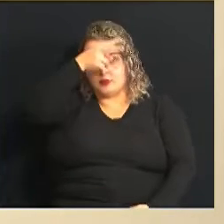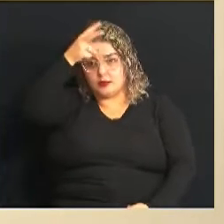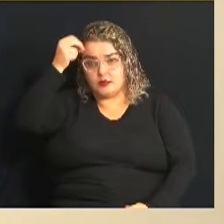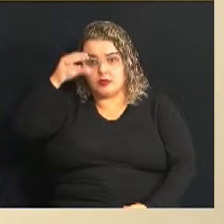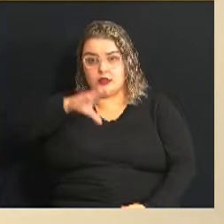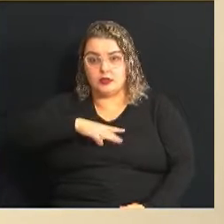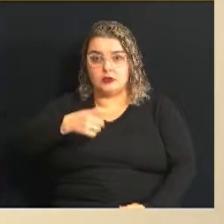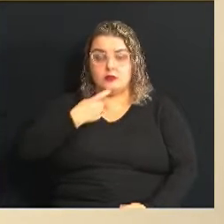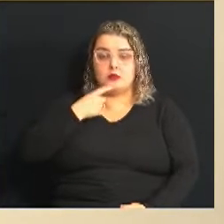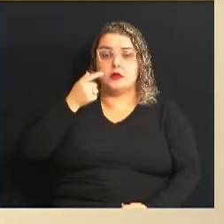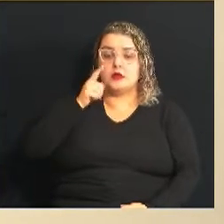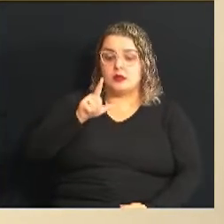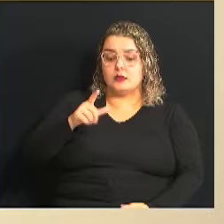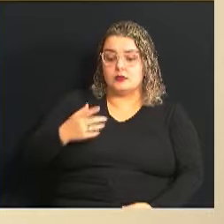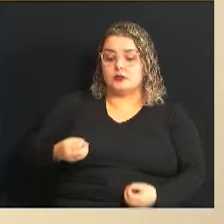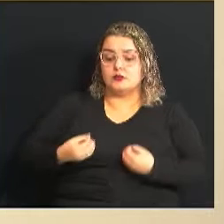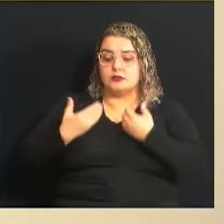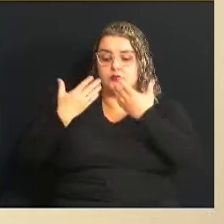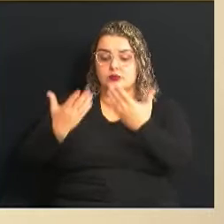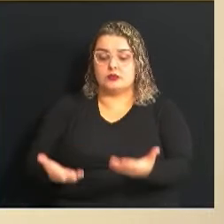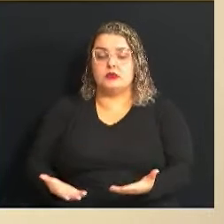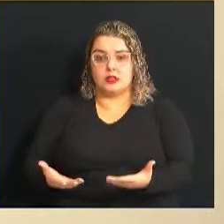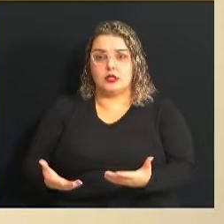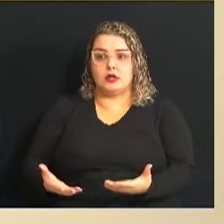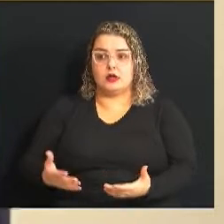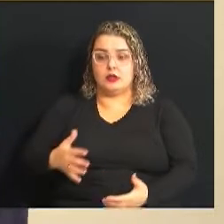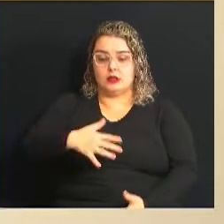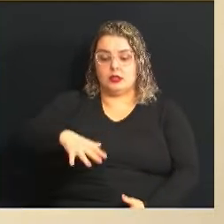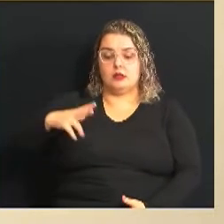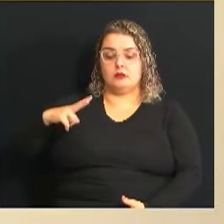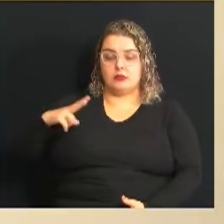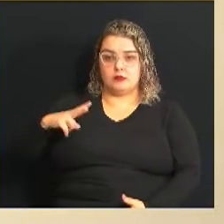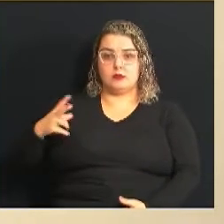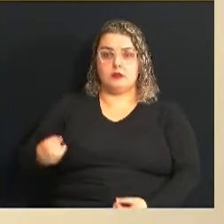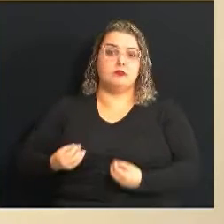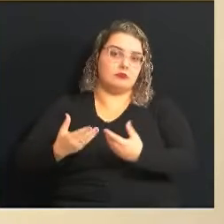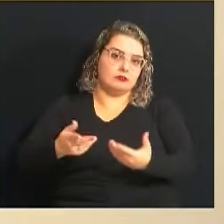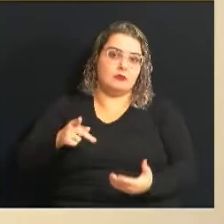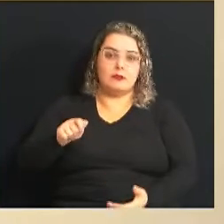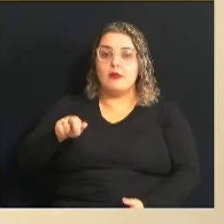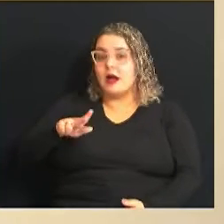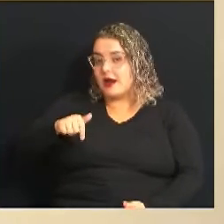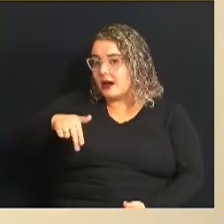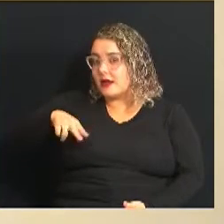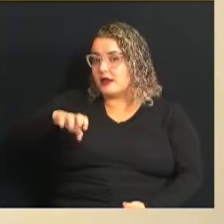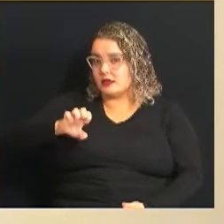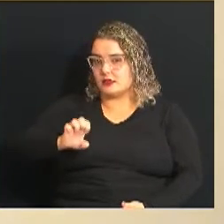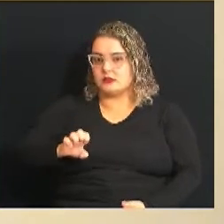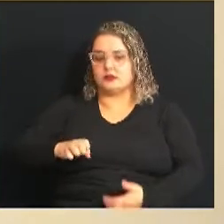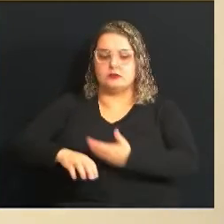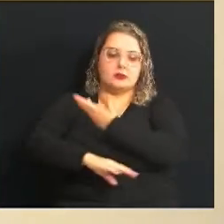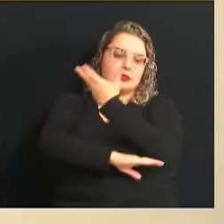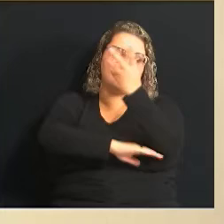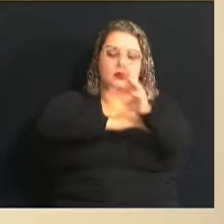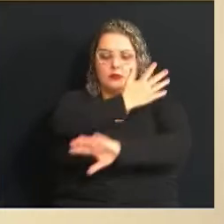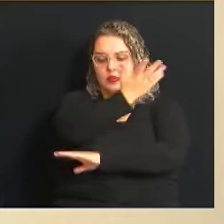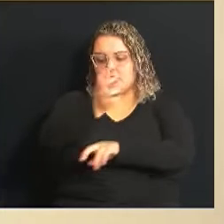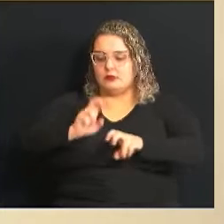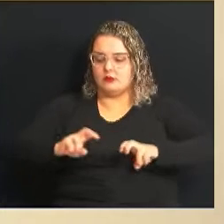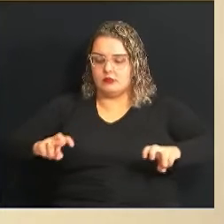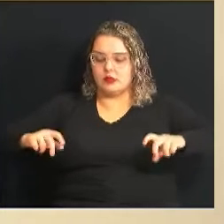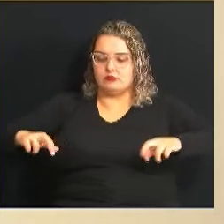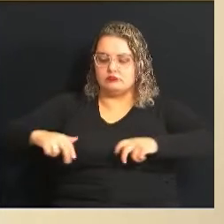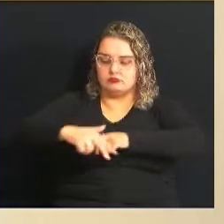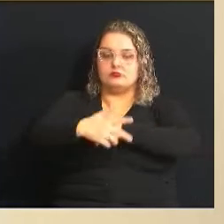para conceder à iniciativa privada a esses parques públicos. E em paralelo nós fizemos os requerimentos para solicitar os custos,